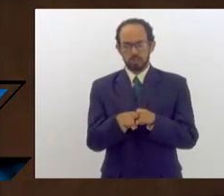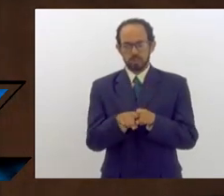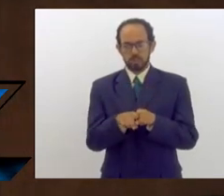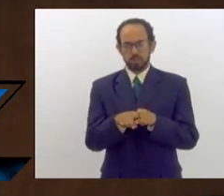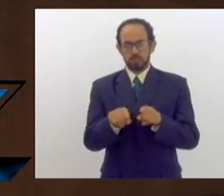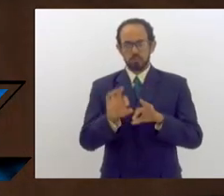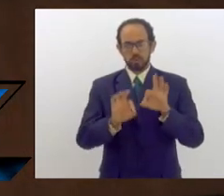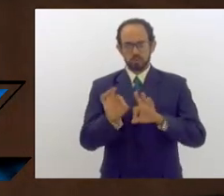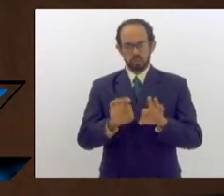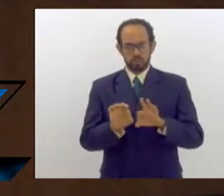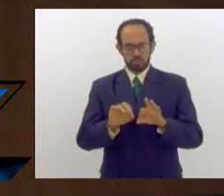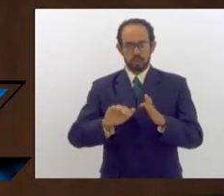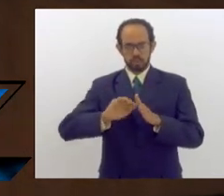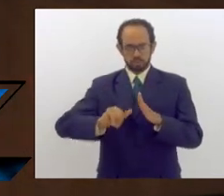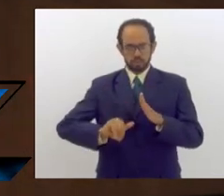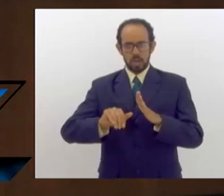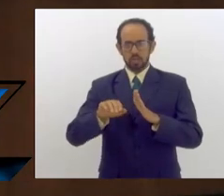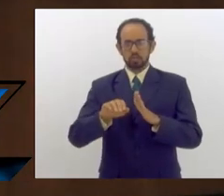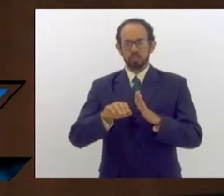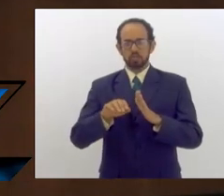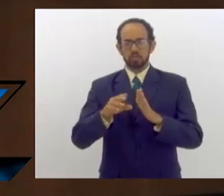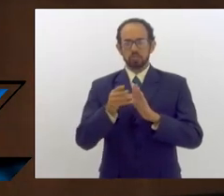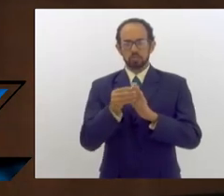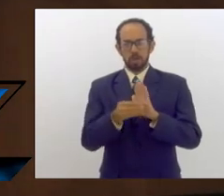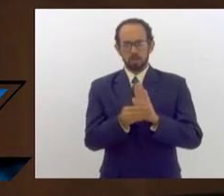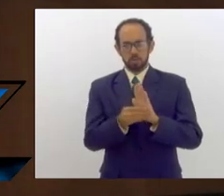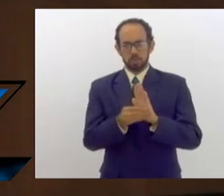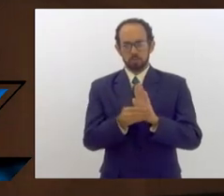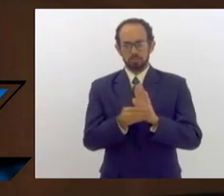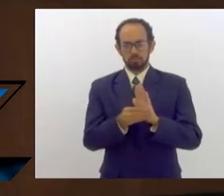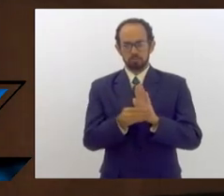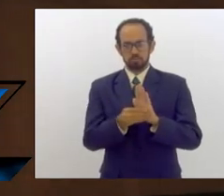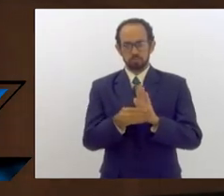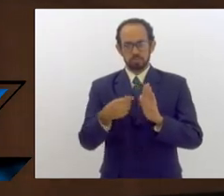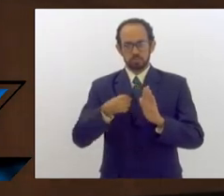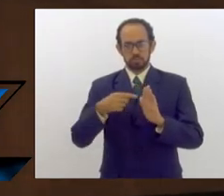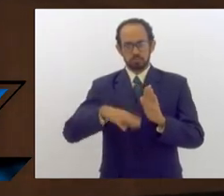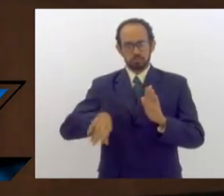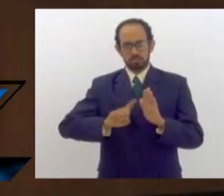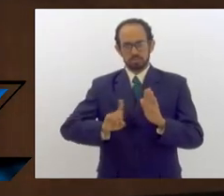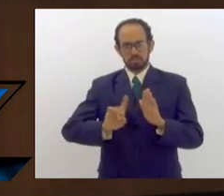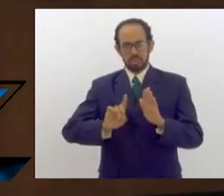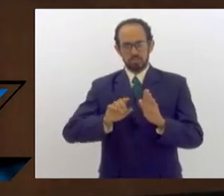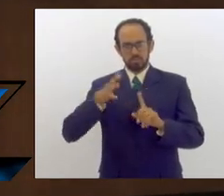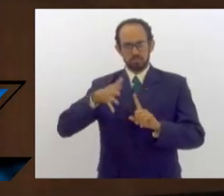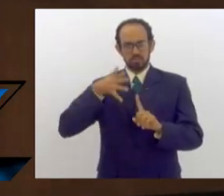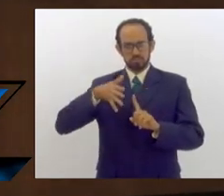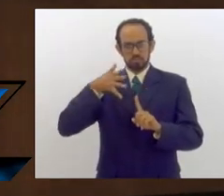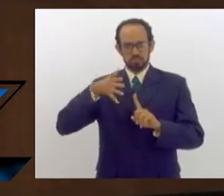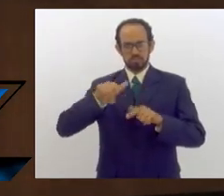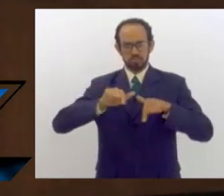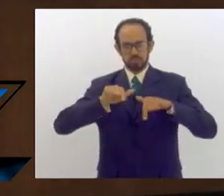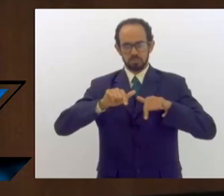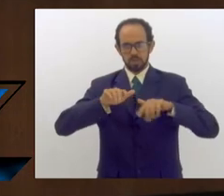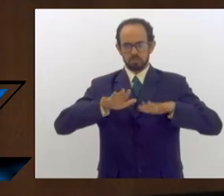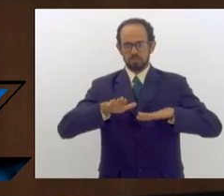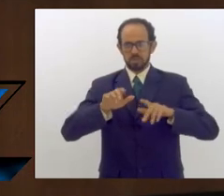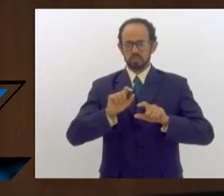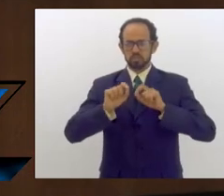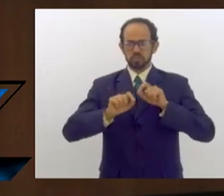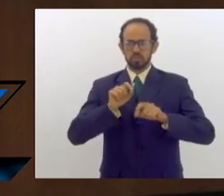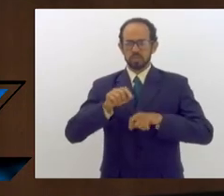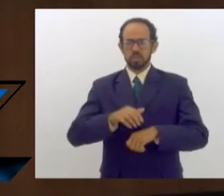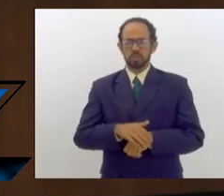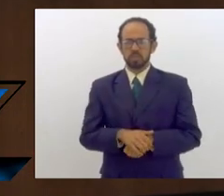retirado de pauta por Óbvio Mas seria o caso de nem fazer o uso da palavra para dar celeridade aos trabalhos mas no entanto